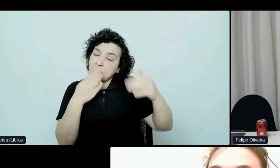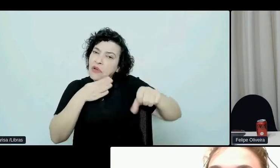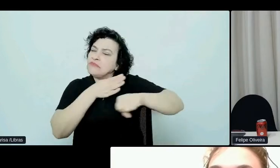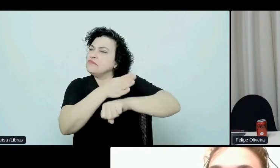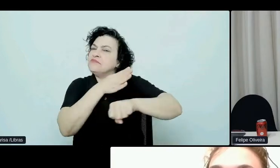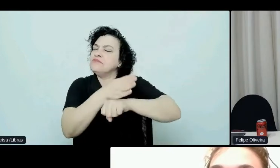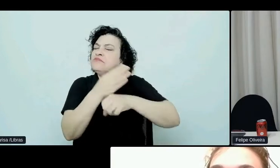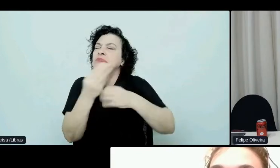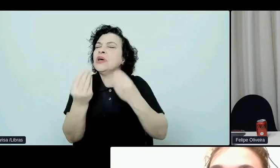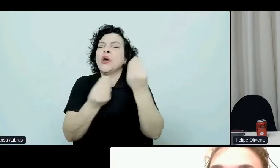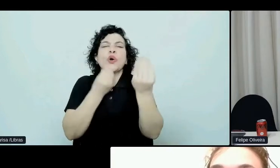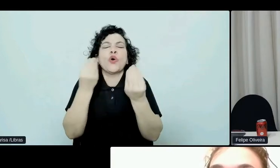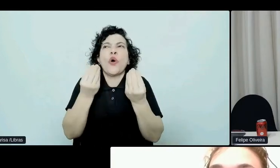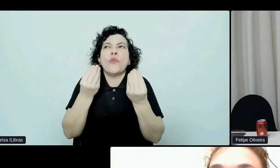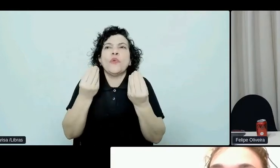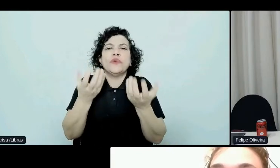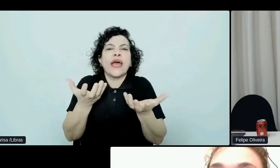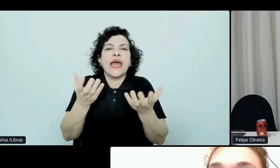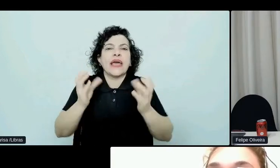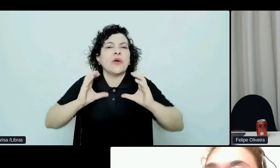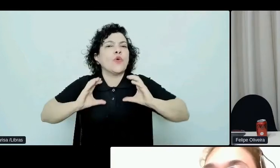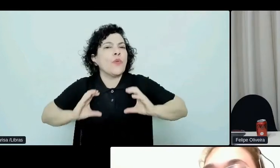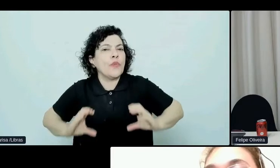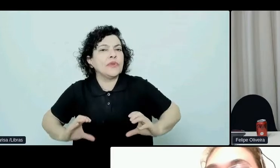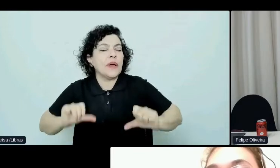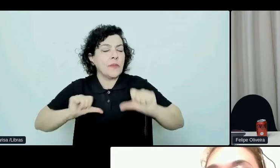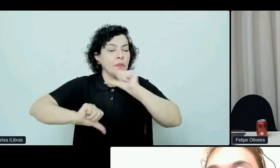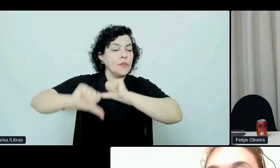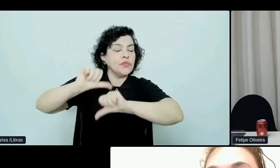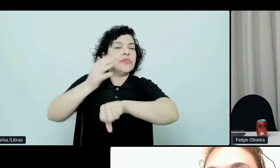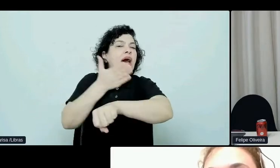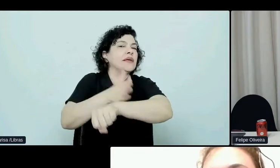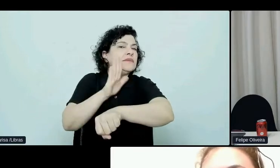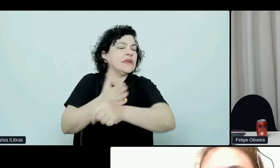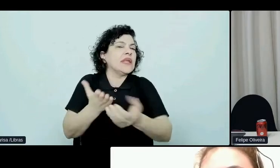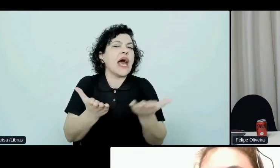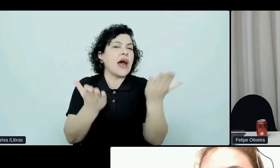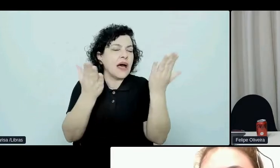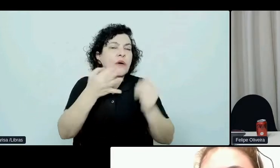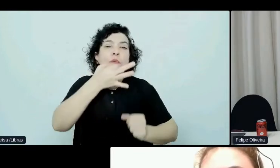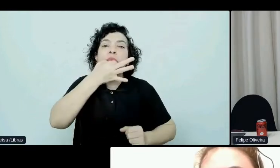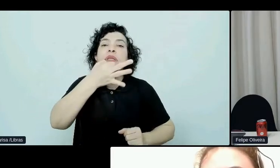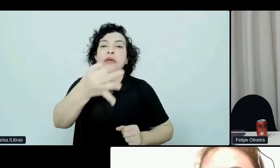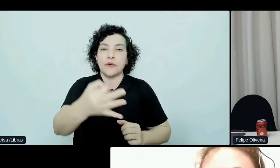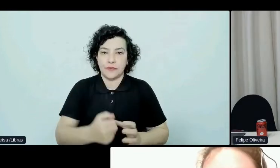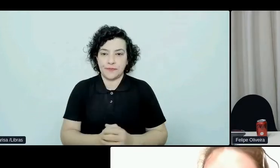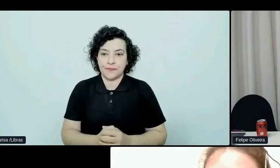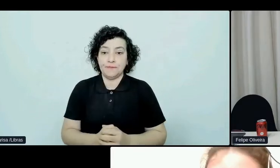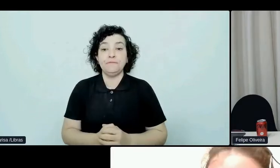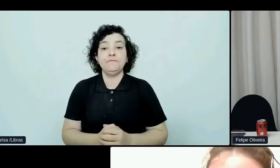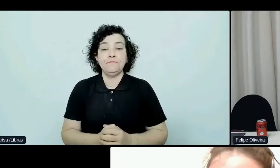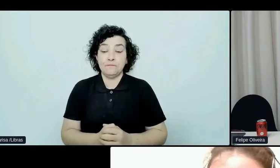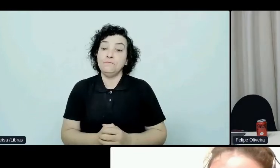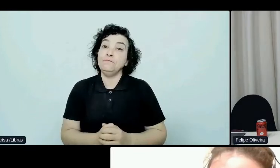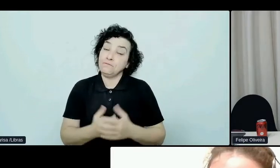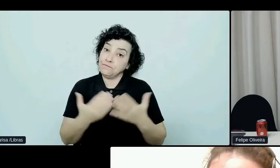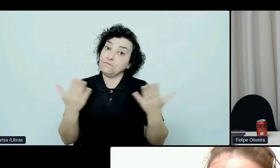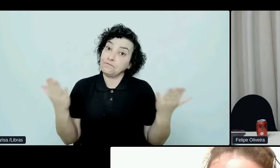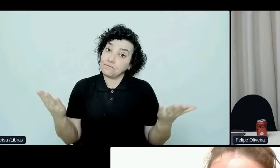ou um professor ele tem que desenvolver, e ele vai desenvolver isso através, por exemplo, de estudo, através de